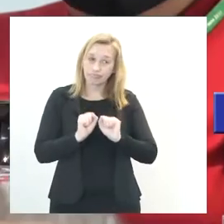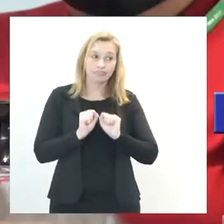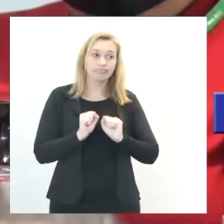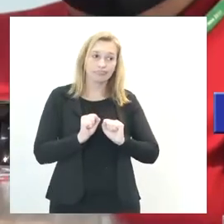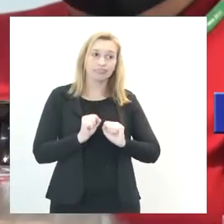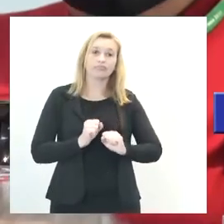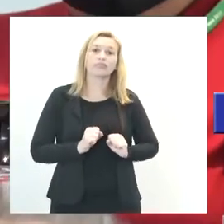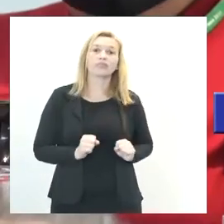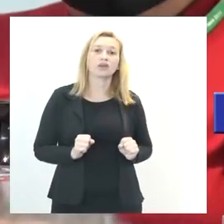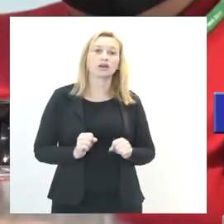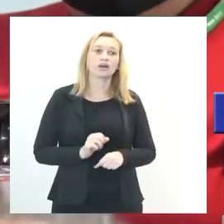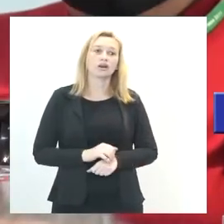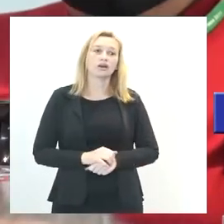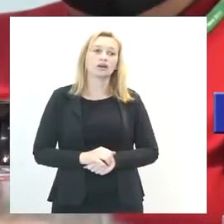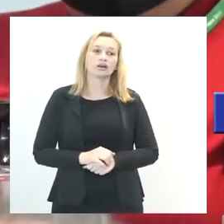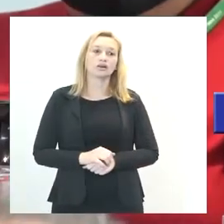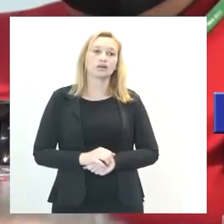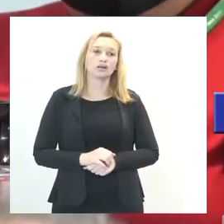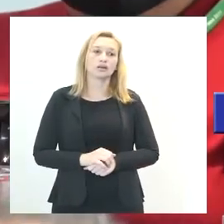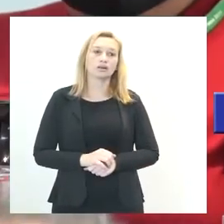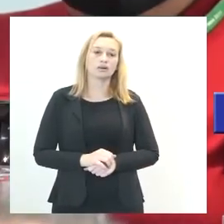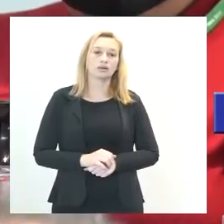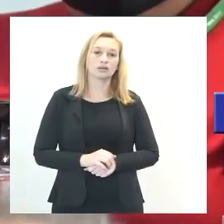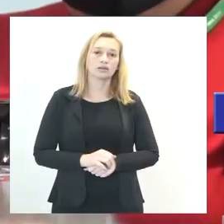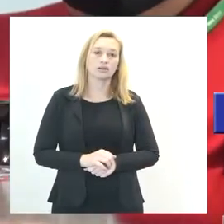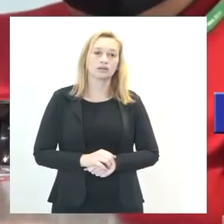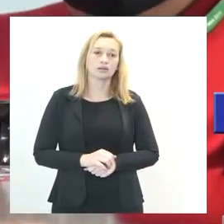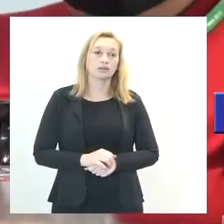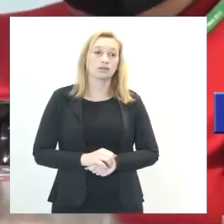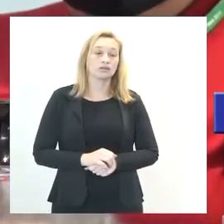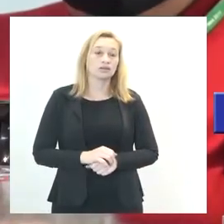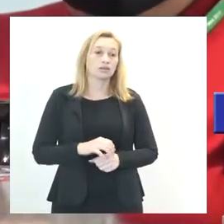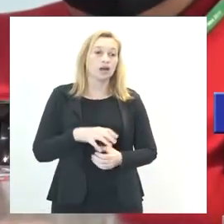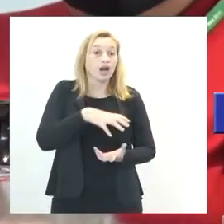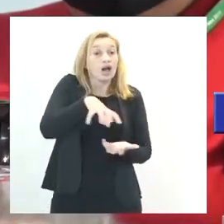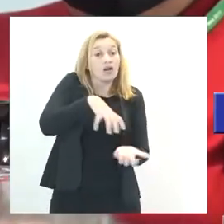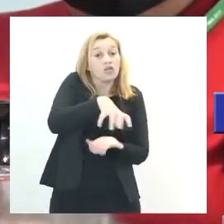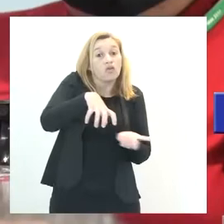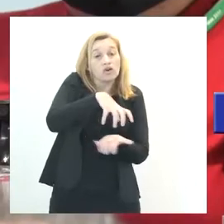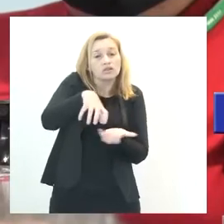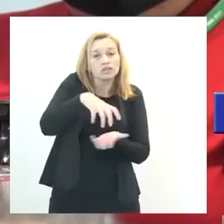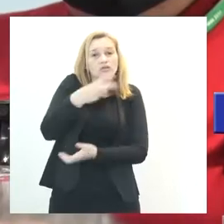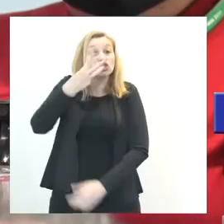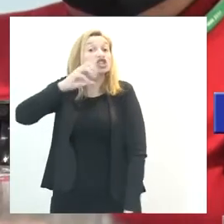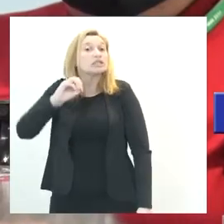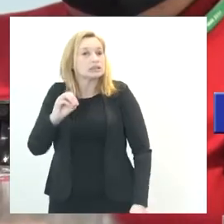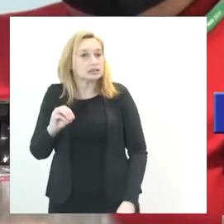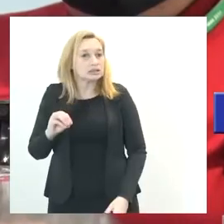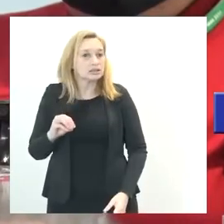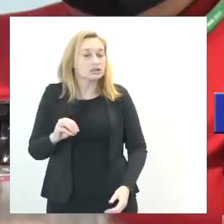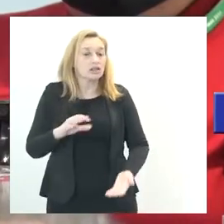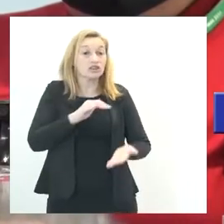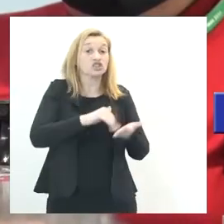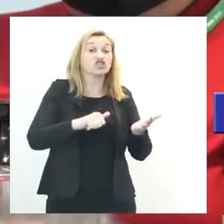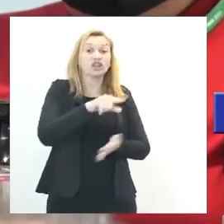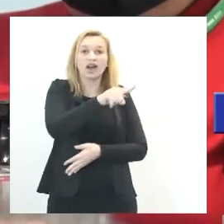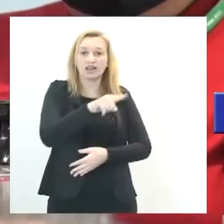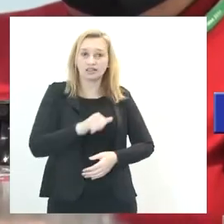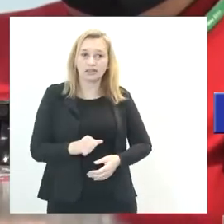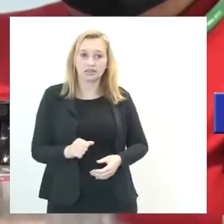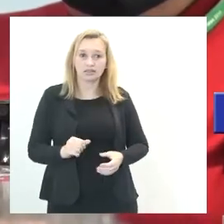possível foi o foi o que a Revolução de 30 né tirar aquelas Elite